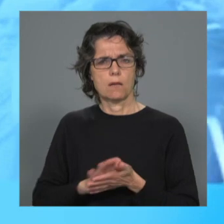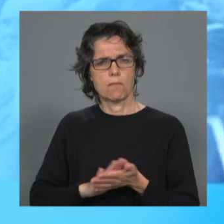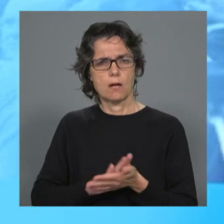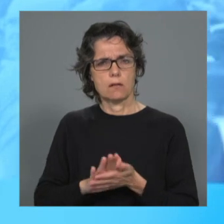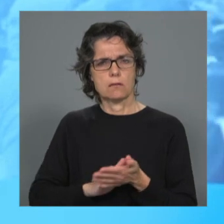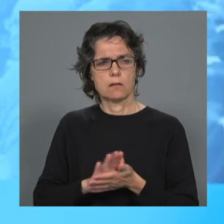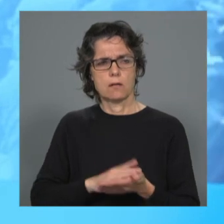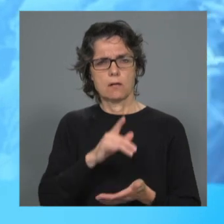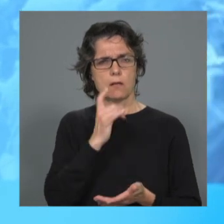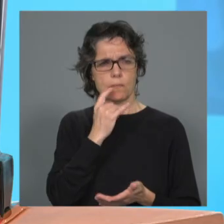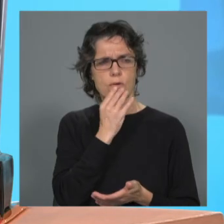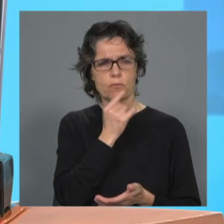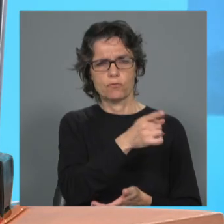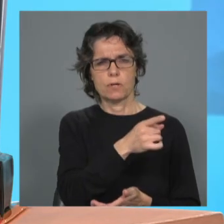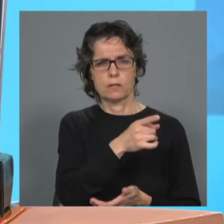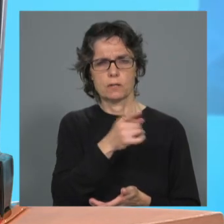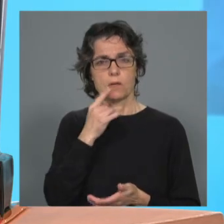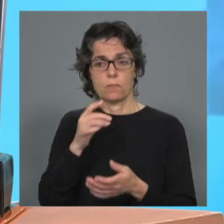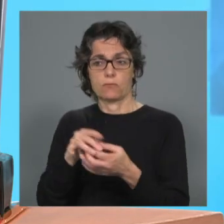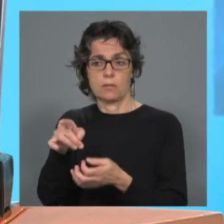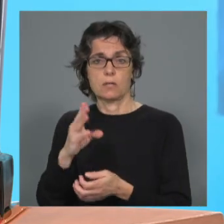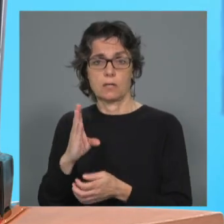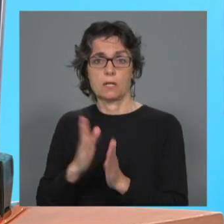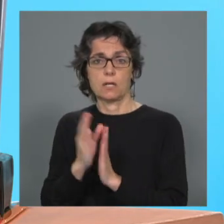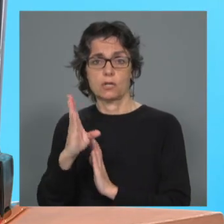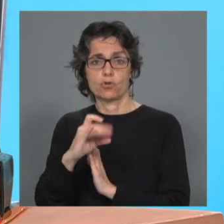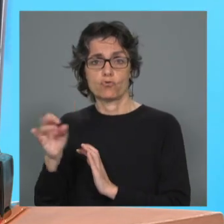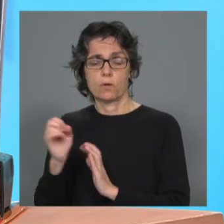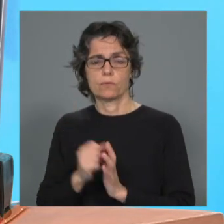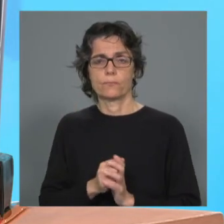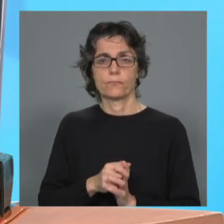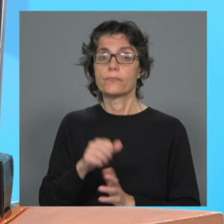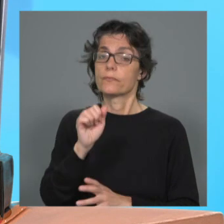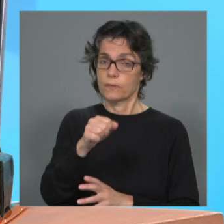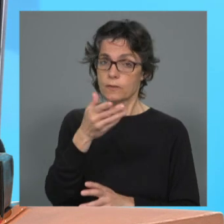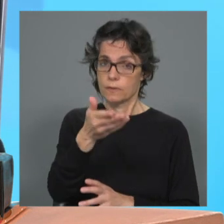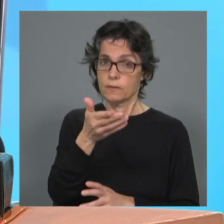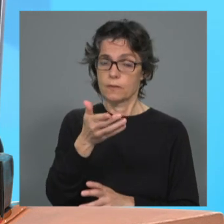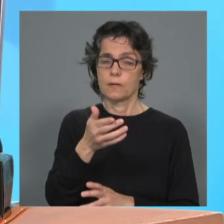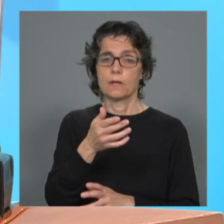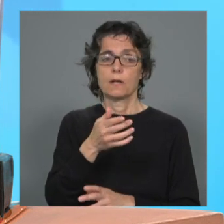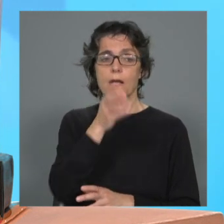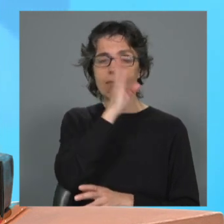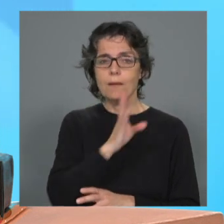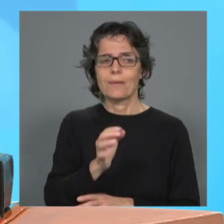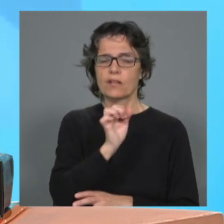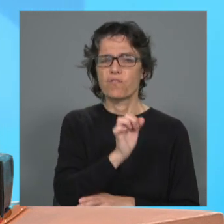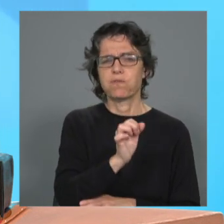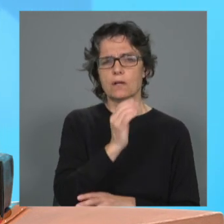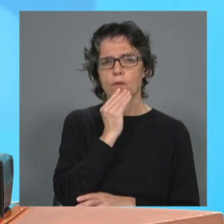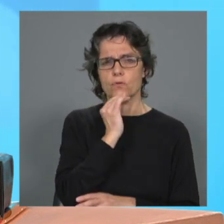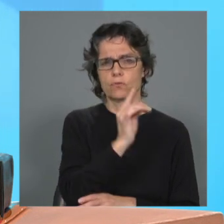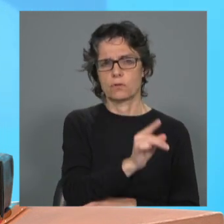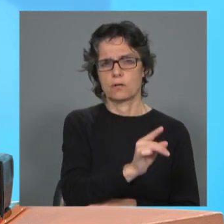judaica? Profundamente enraizada da Páscoa judaica, principalmente nas tradições também. Se o texto de